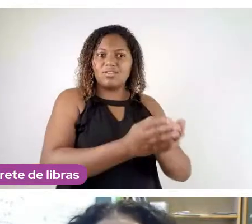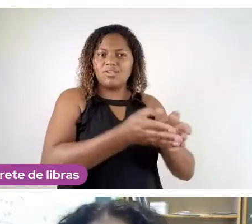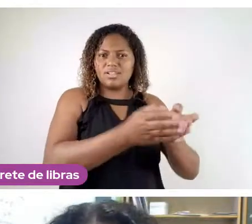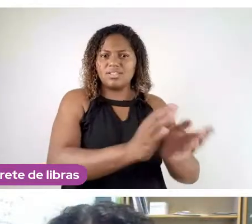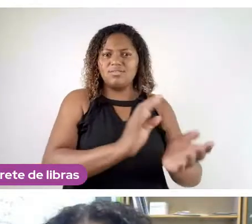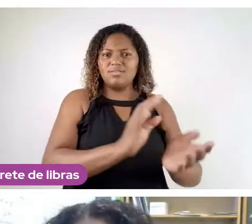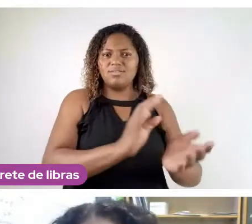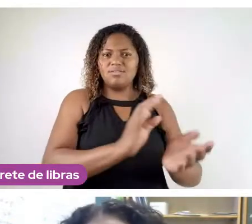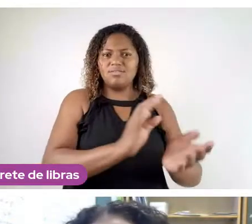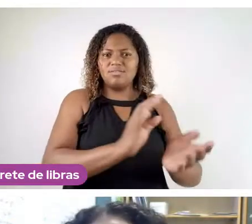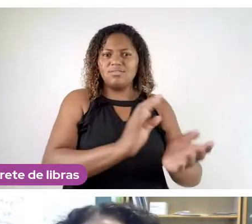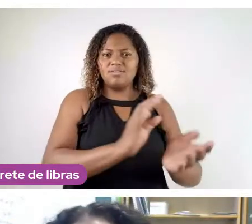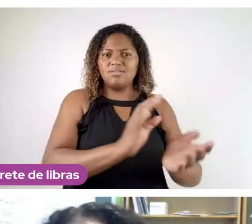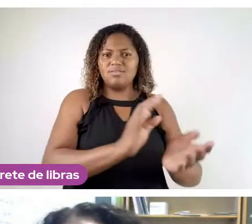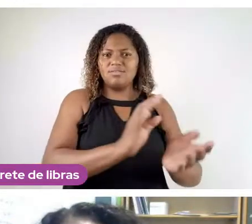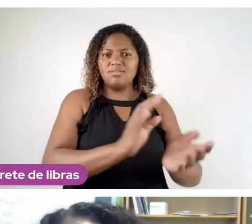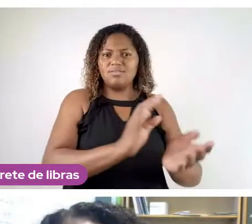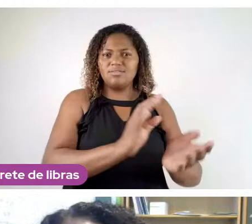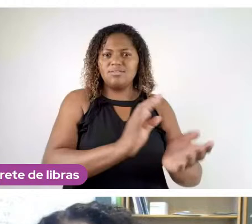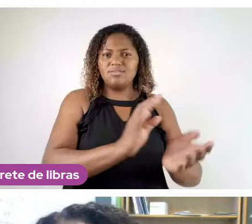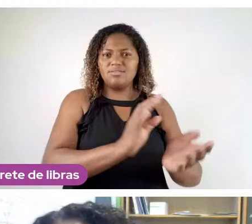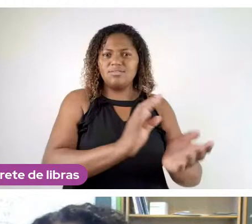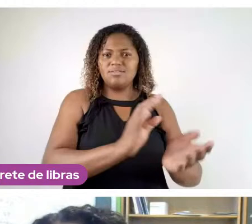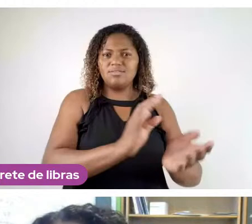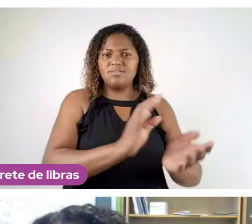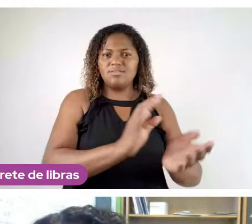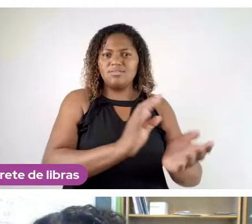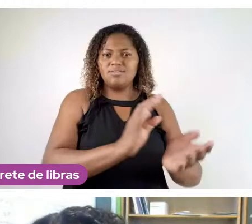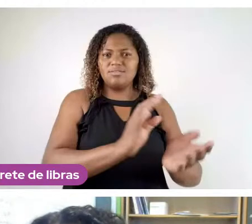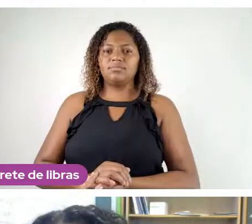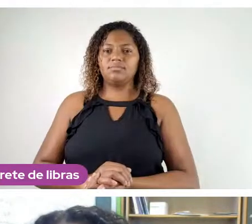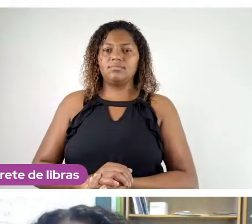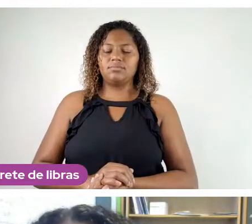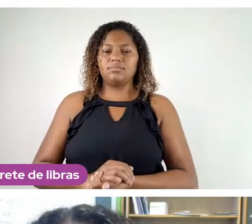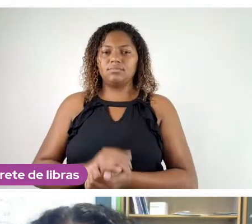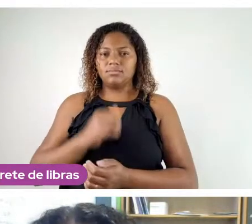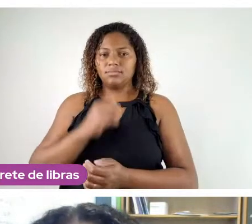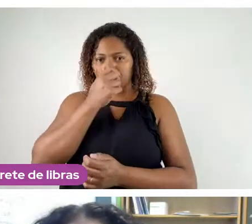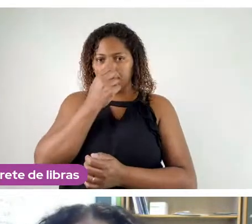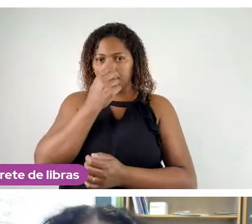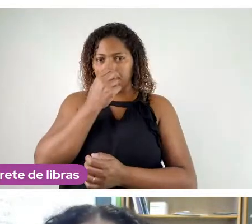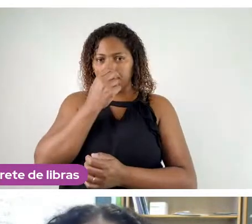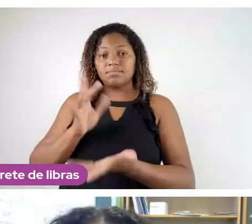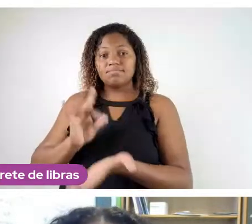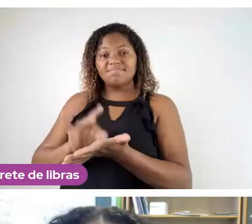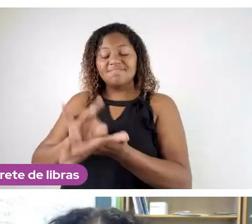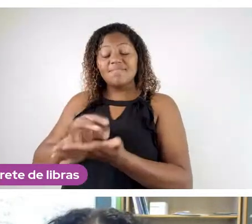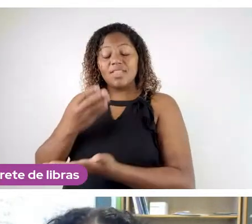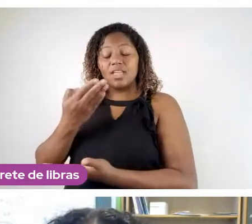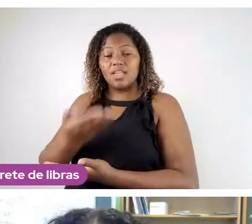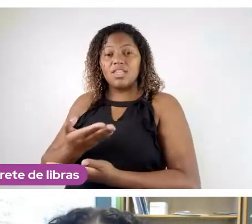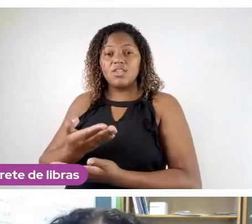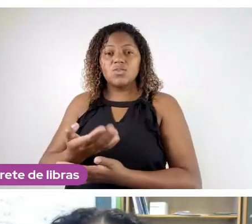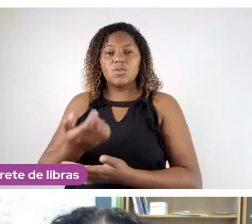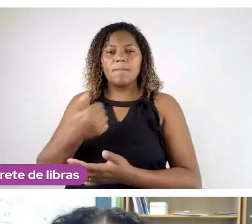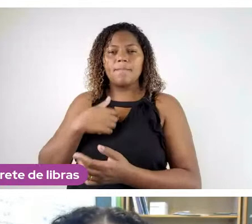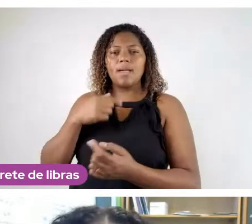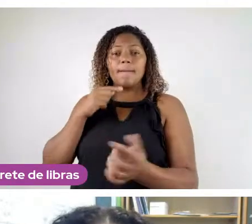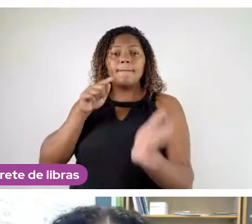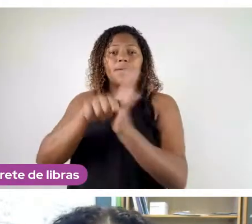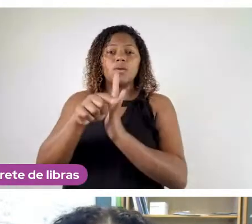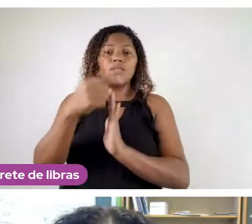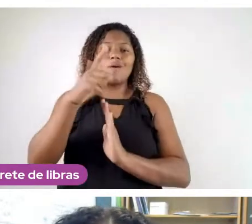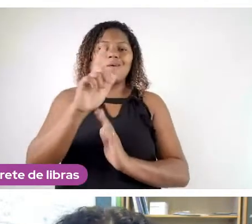né? Tem várias coisas acontecendo ao mesmo tempo. É, na verdade, é isso. E a minha outra questão para